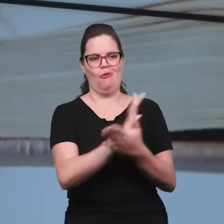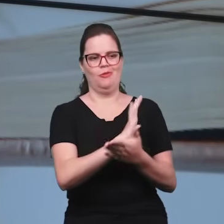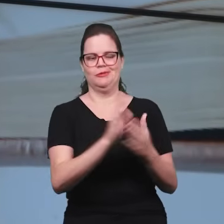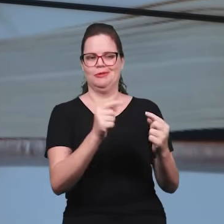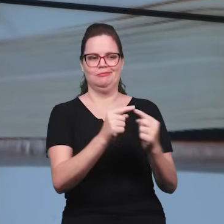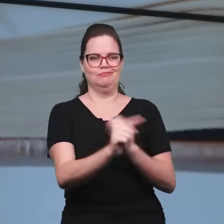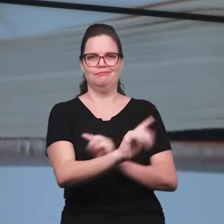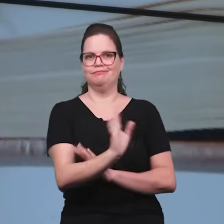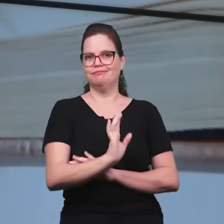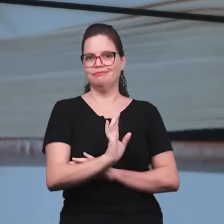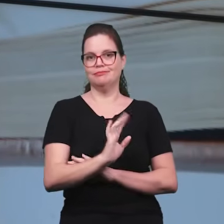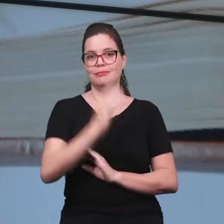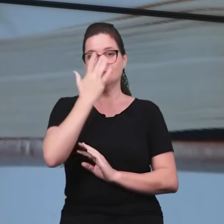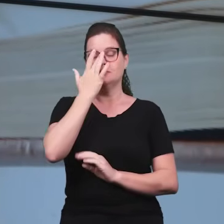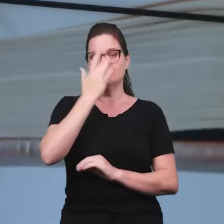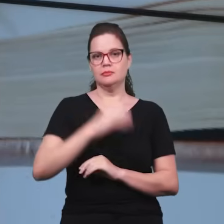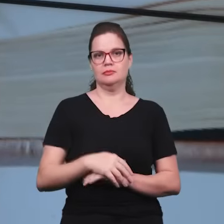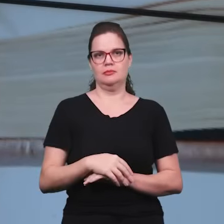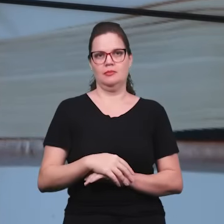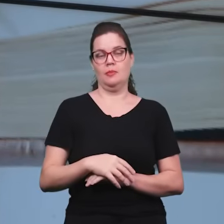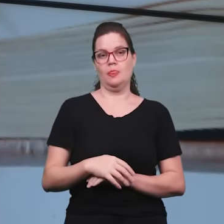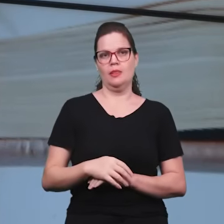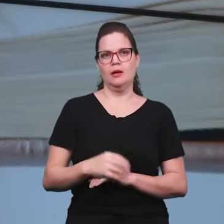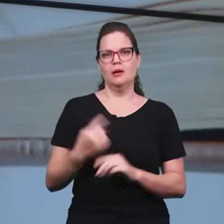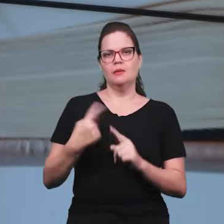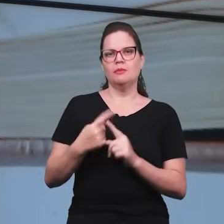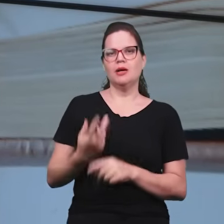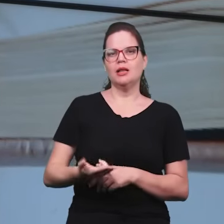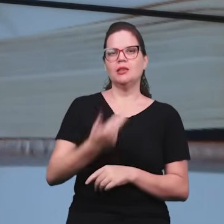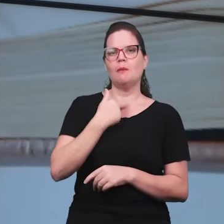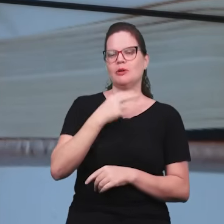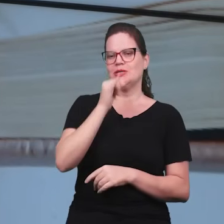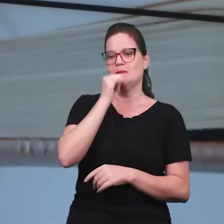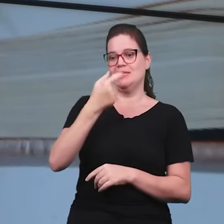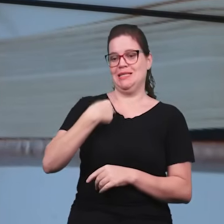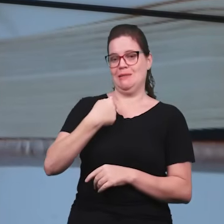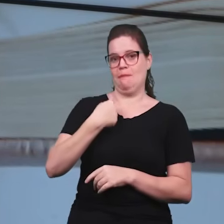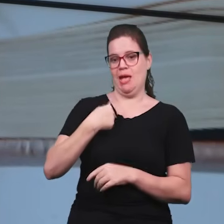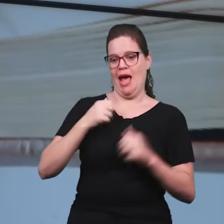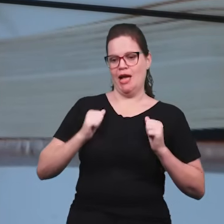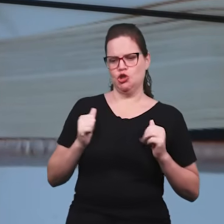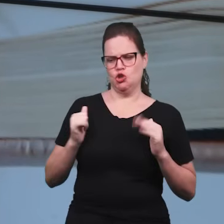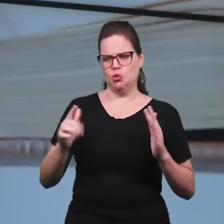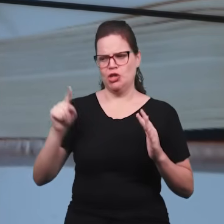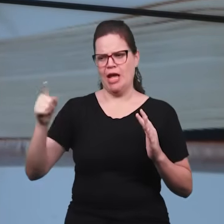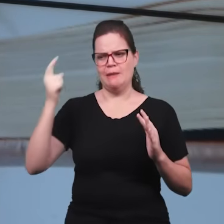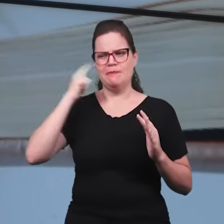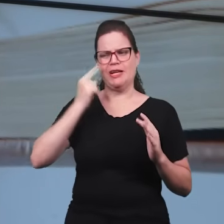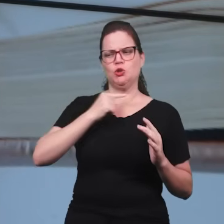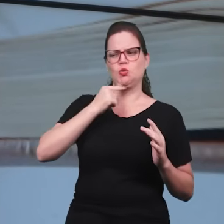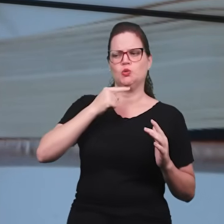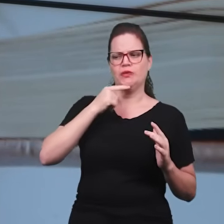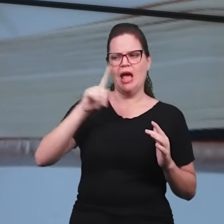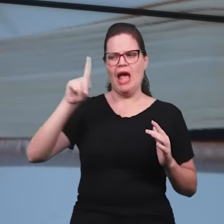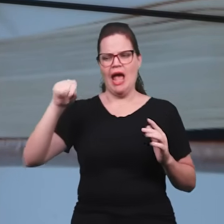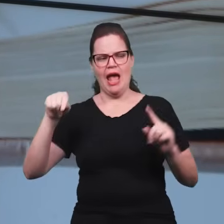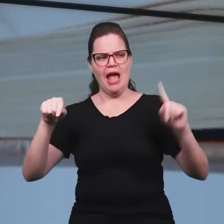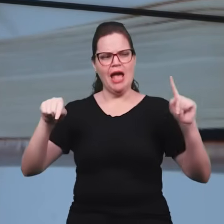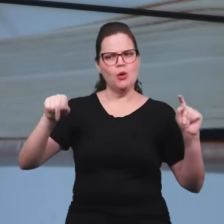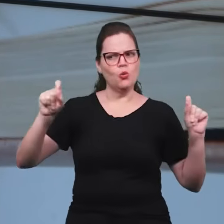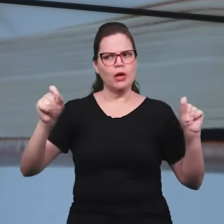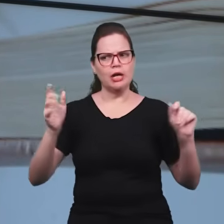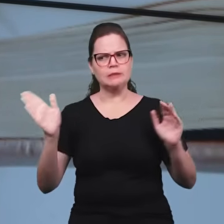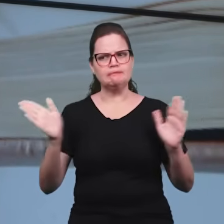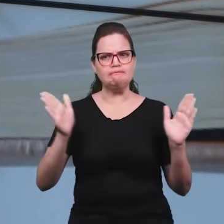coisa pode dar uma duplicidade de interpretação, peraí, eu vou me preservar. Vou me preservar